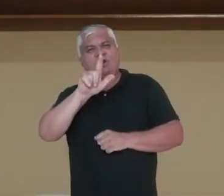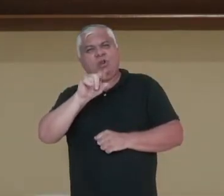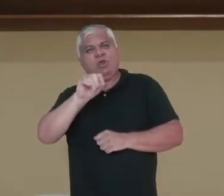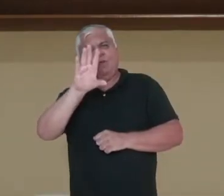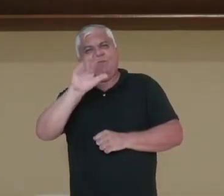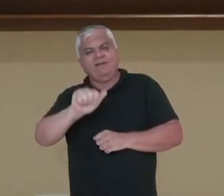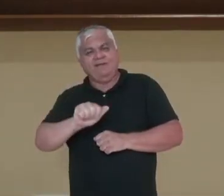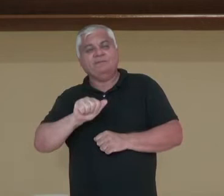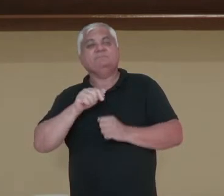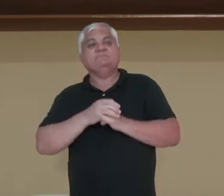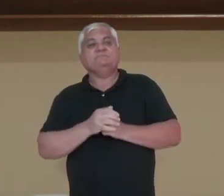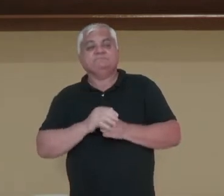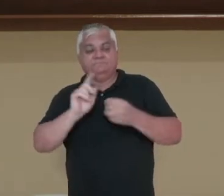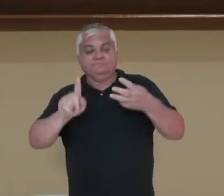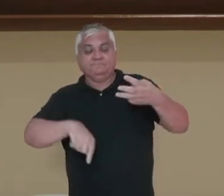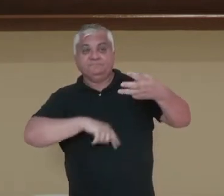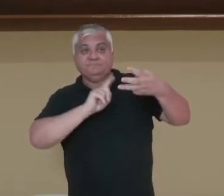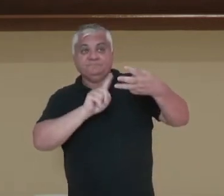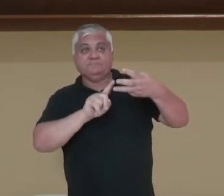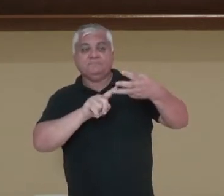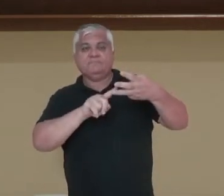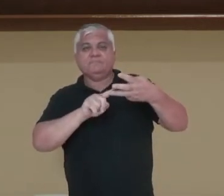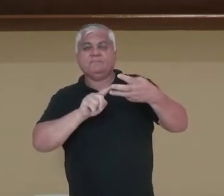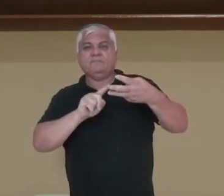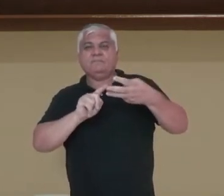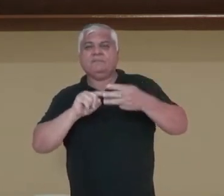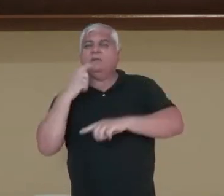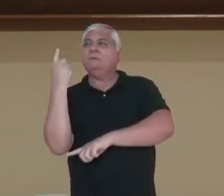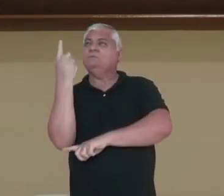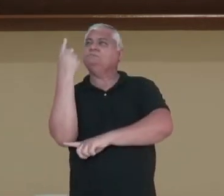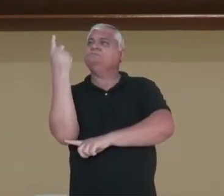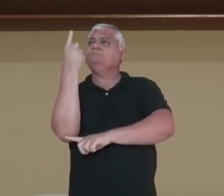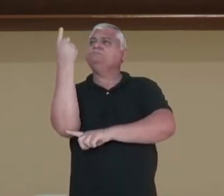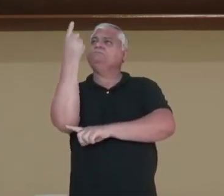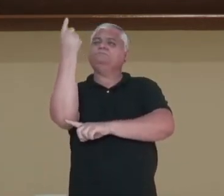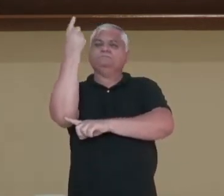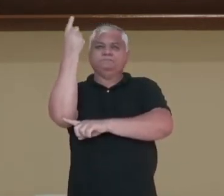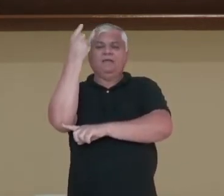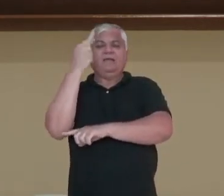das gimnospermas, né? Pinheiros e sequoias que fazem parte das